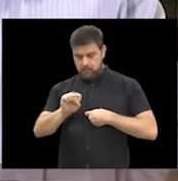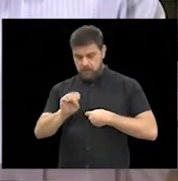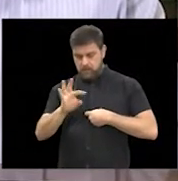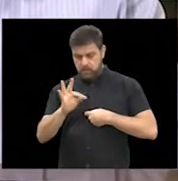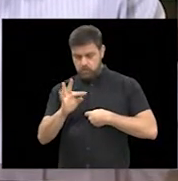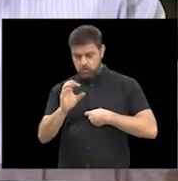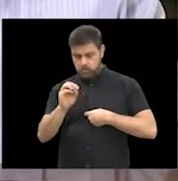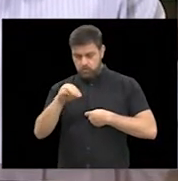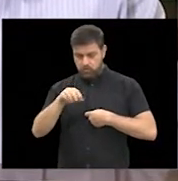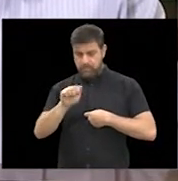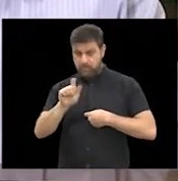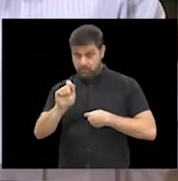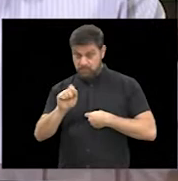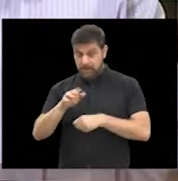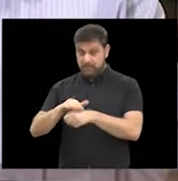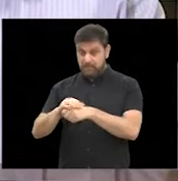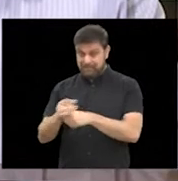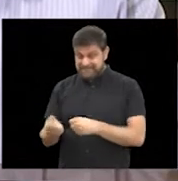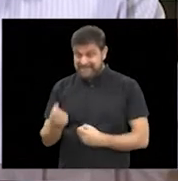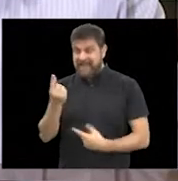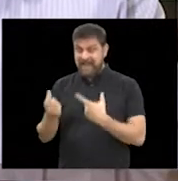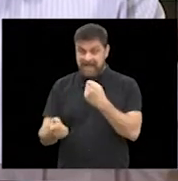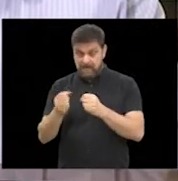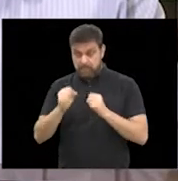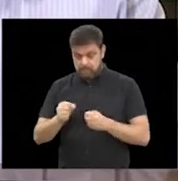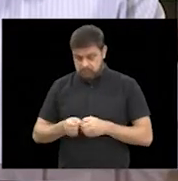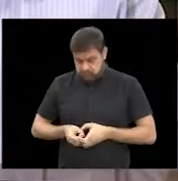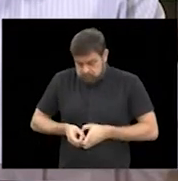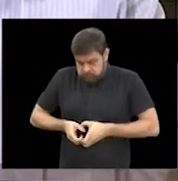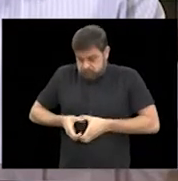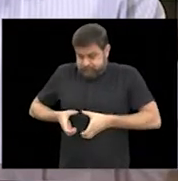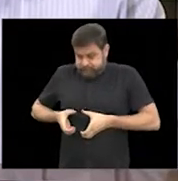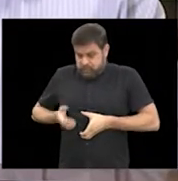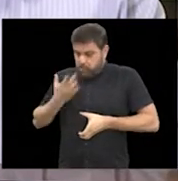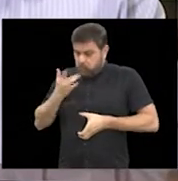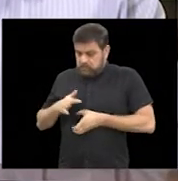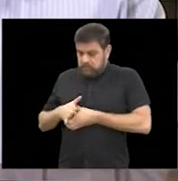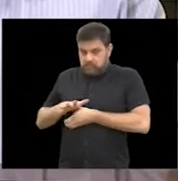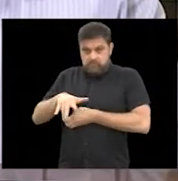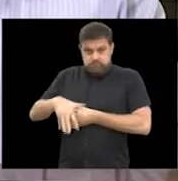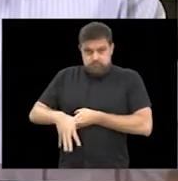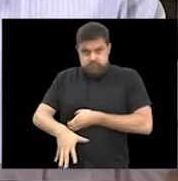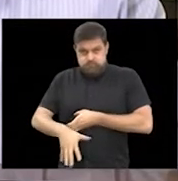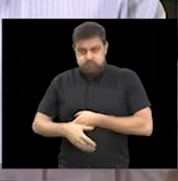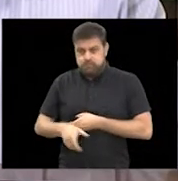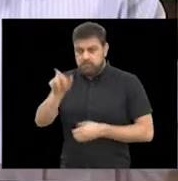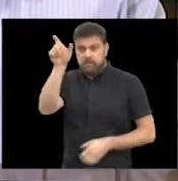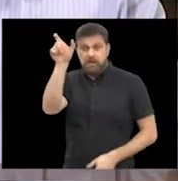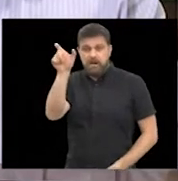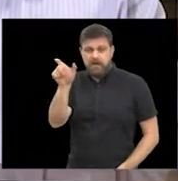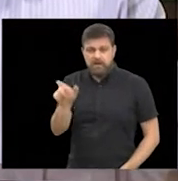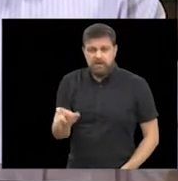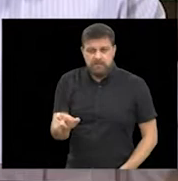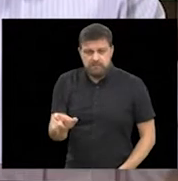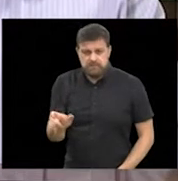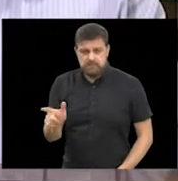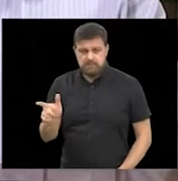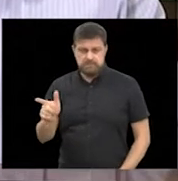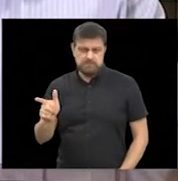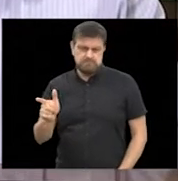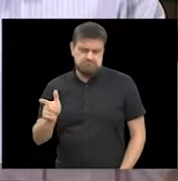muito rara, faz uma úlcera muito grande no estômago. A pessoa, quando